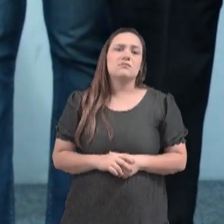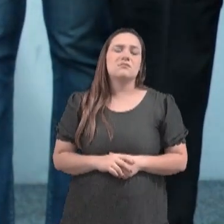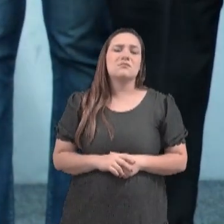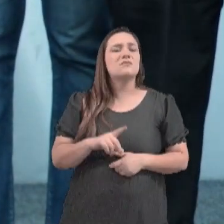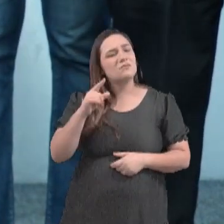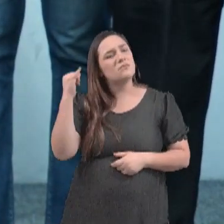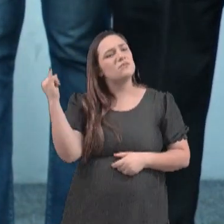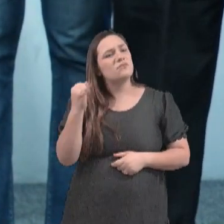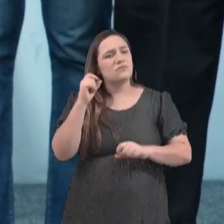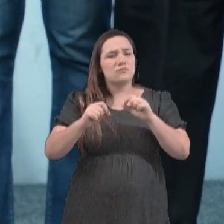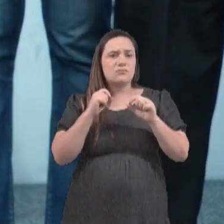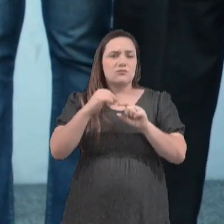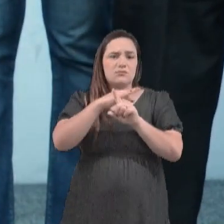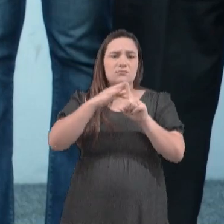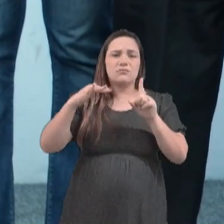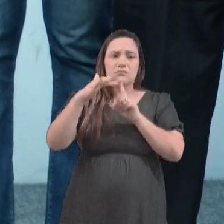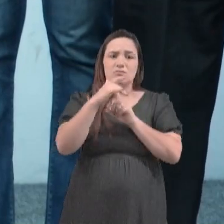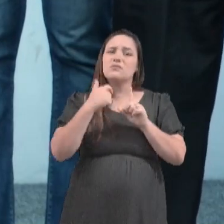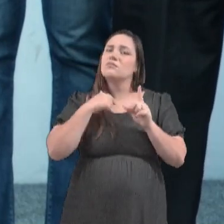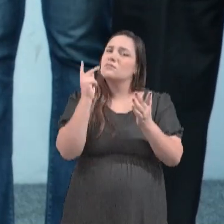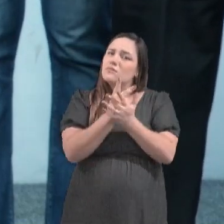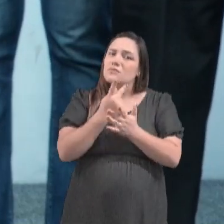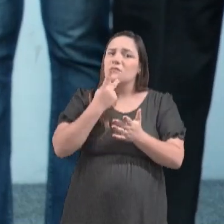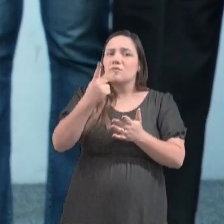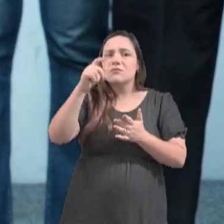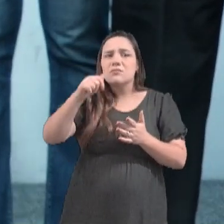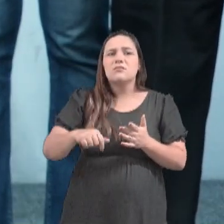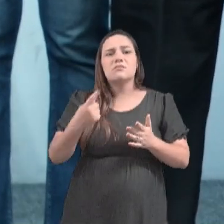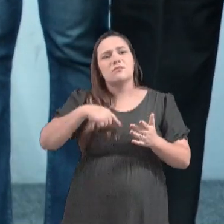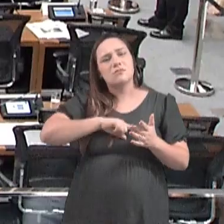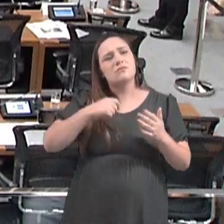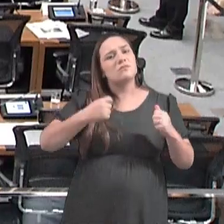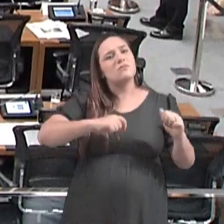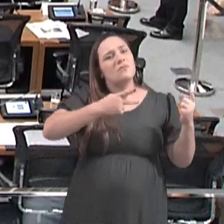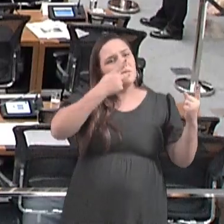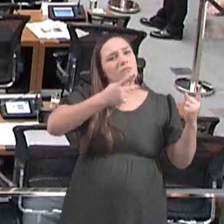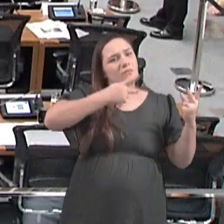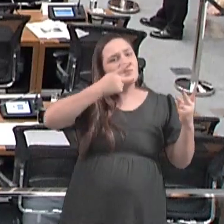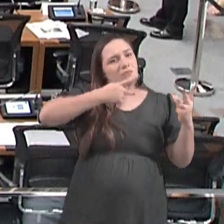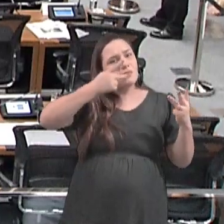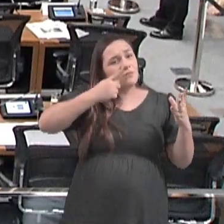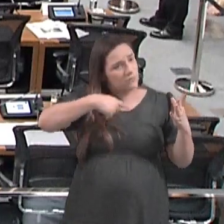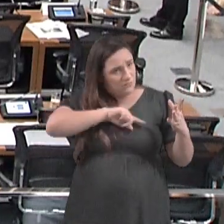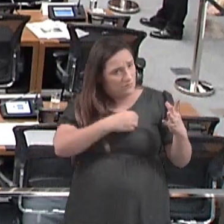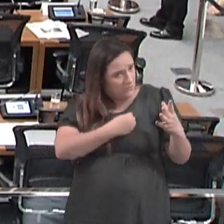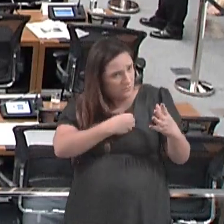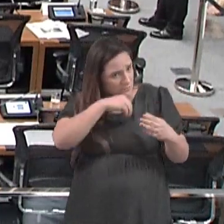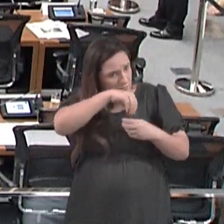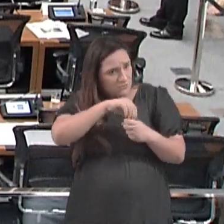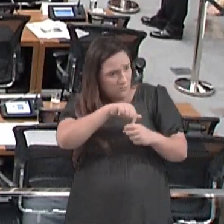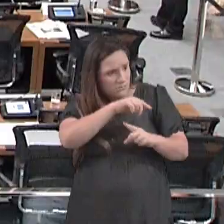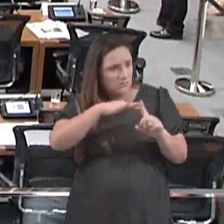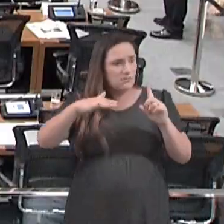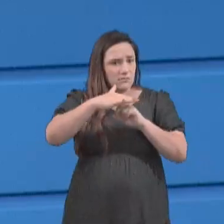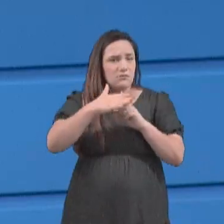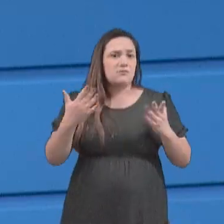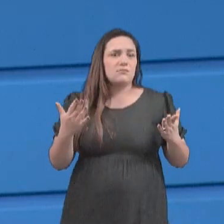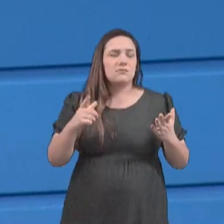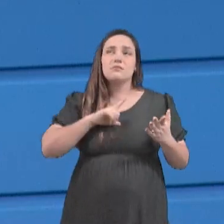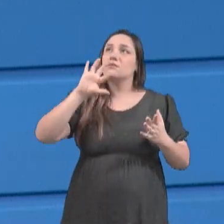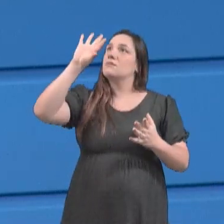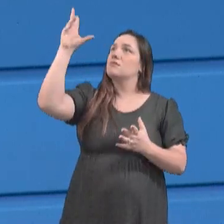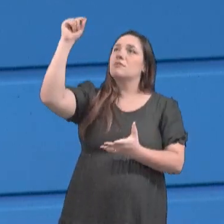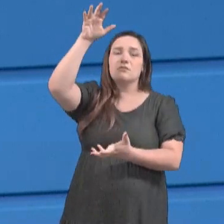gente entender que o meio ambiente, eu falo isso várias vezes, precisamos repetir várias vezes, que nós somos parte do meio ambiente. Nós estamos vendo